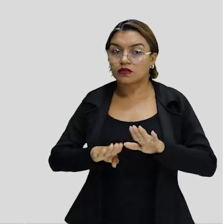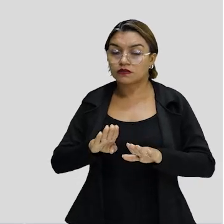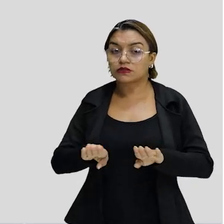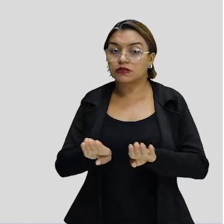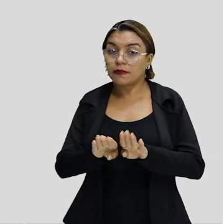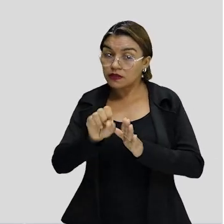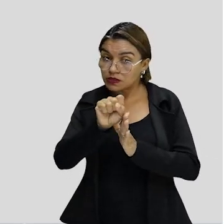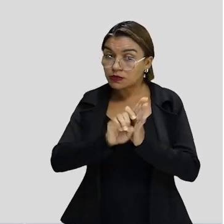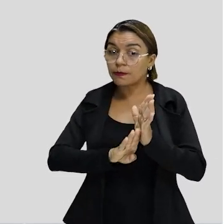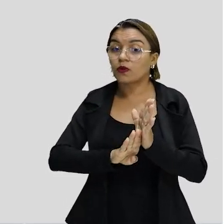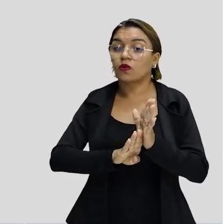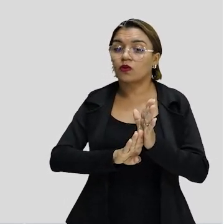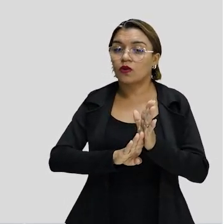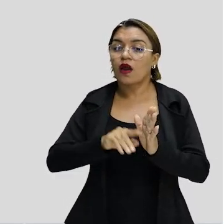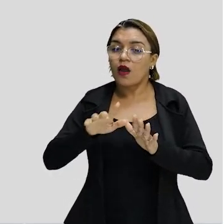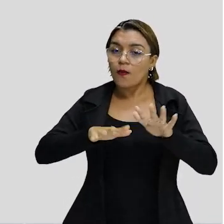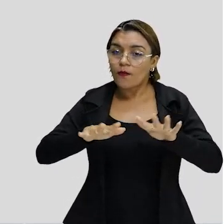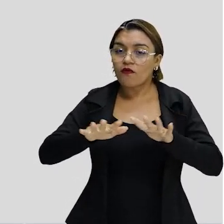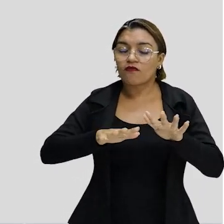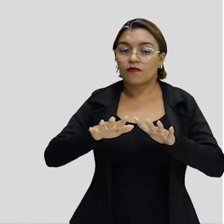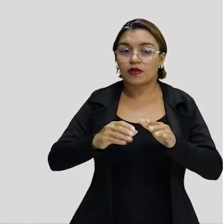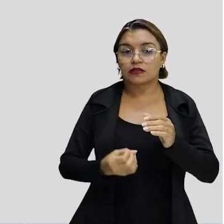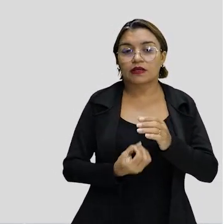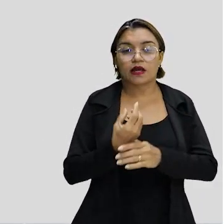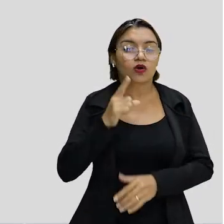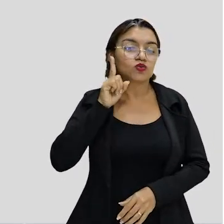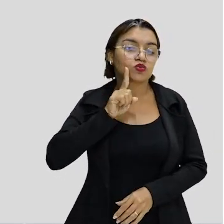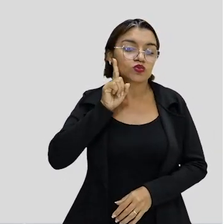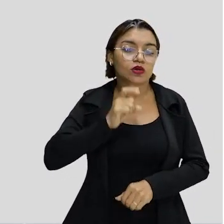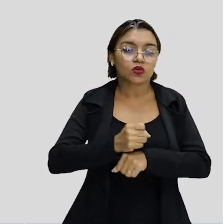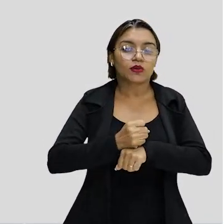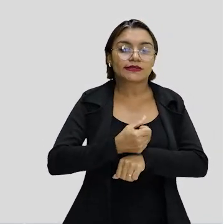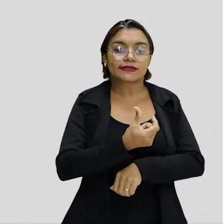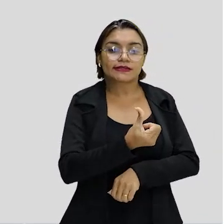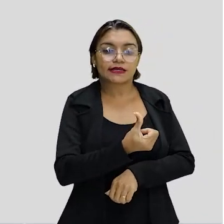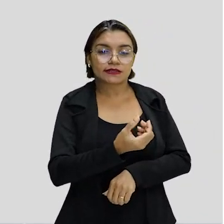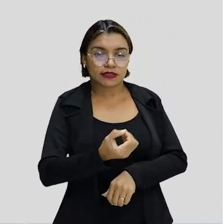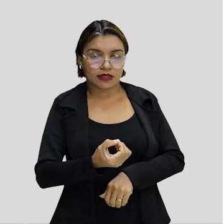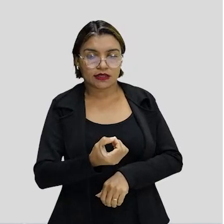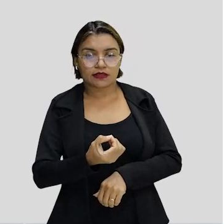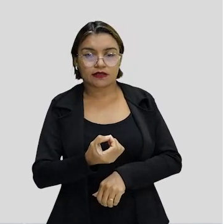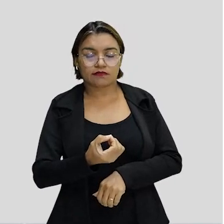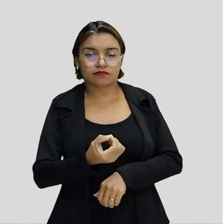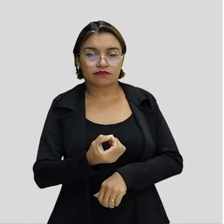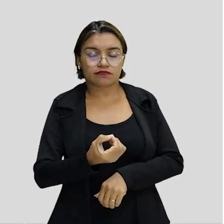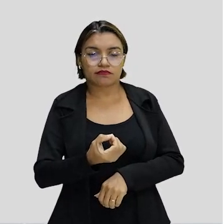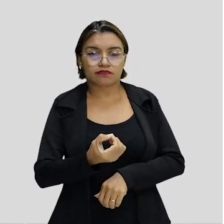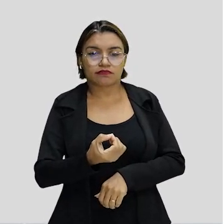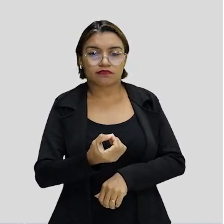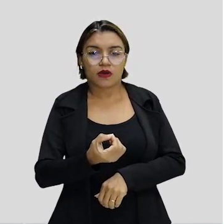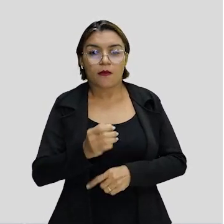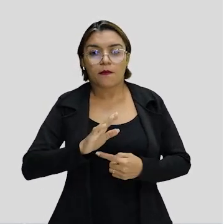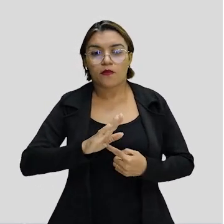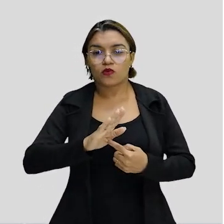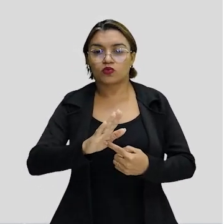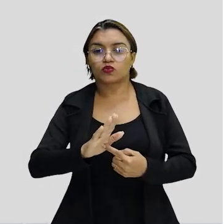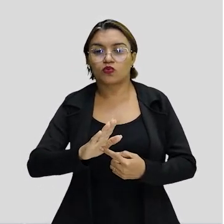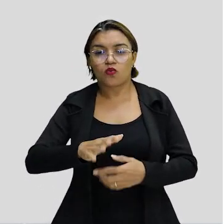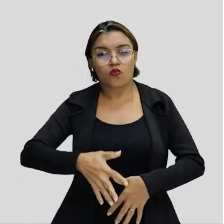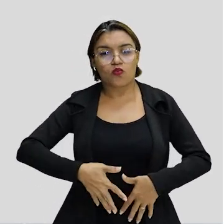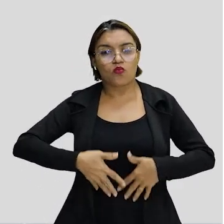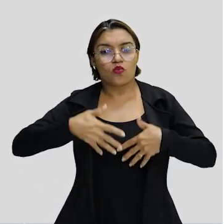também é simbólico. Ele foi um movimento que nasceu nos Estados Unidos, nos anos 60, e deu voz ao orgulho negro e possibilitou a